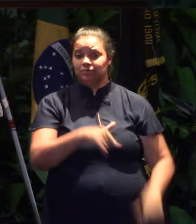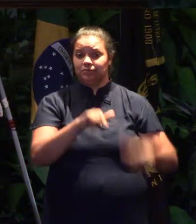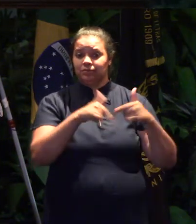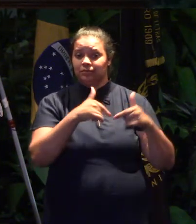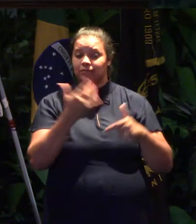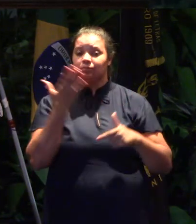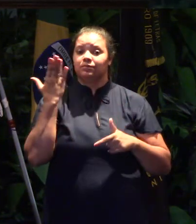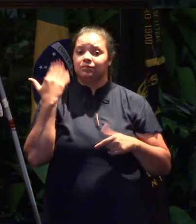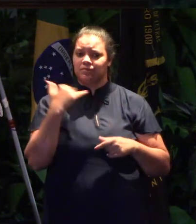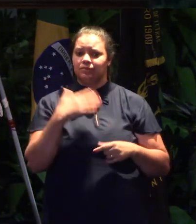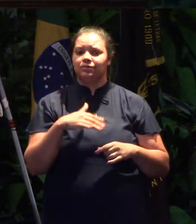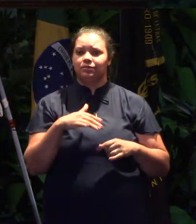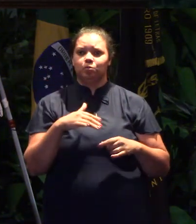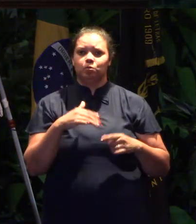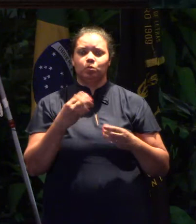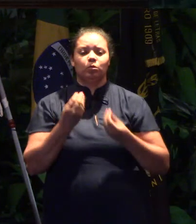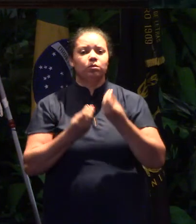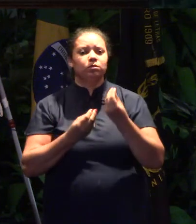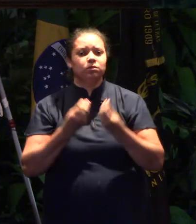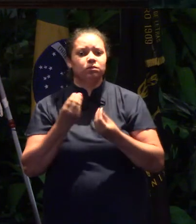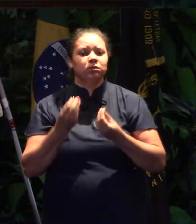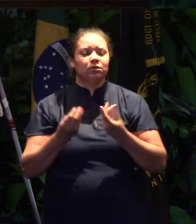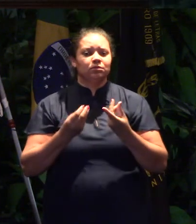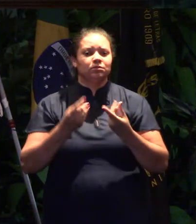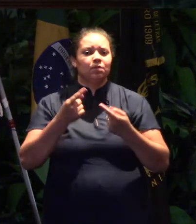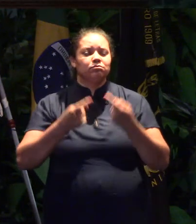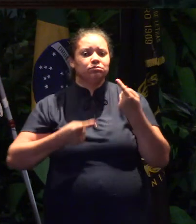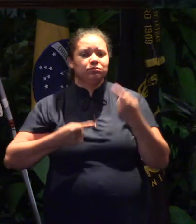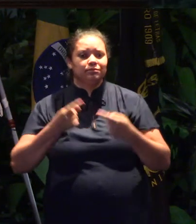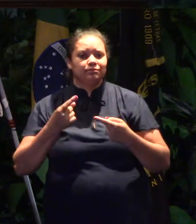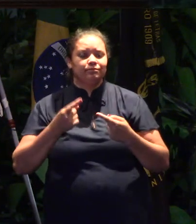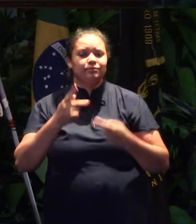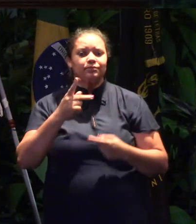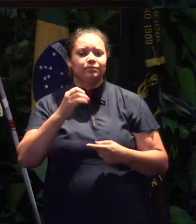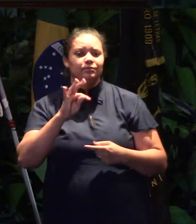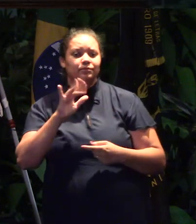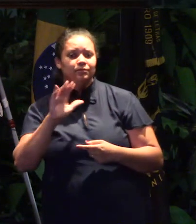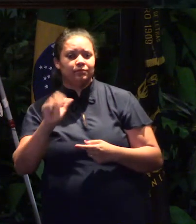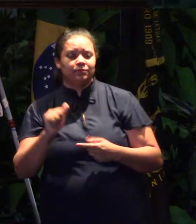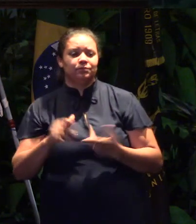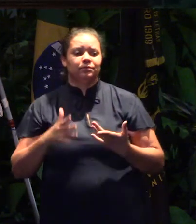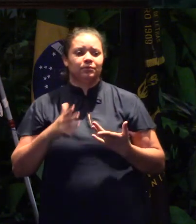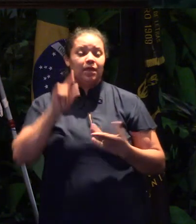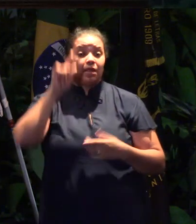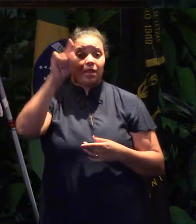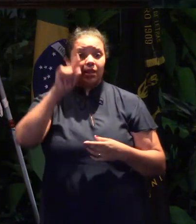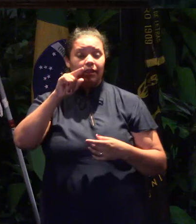prazer de te ver atuando e recebê-los no norte de Minas, em